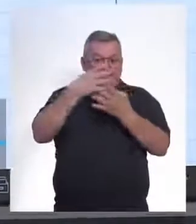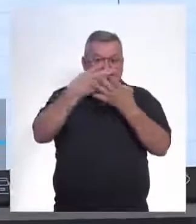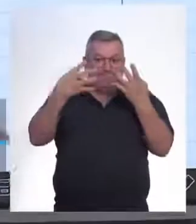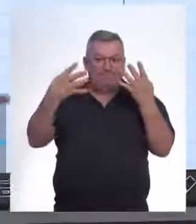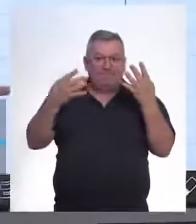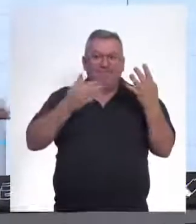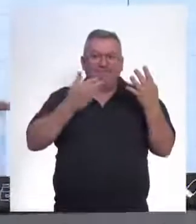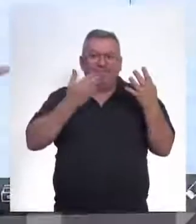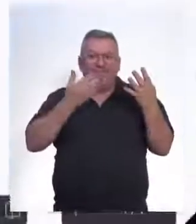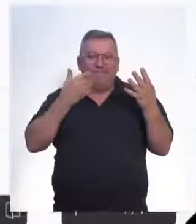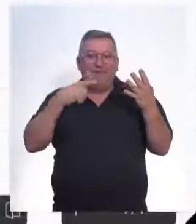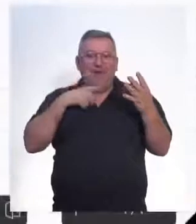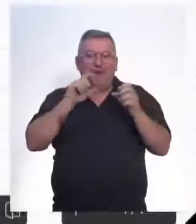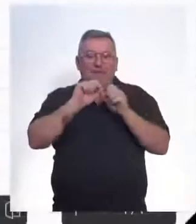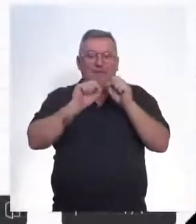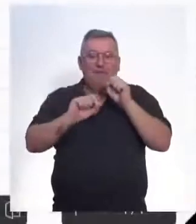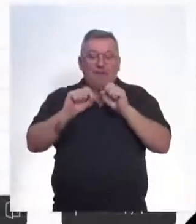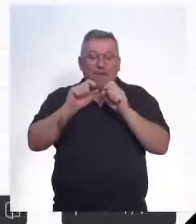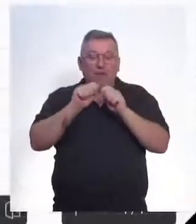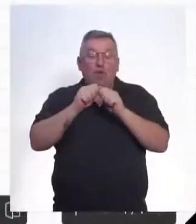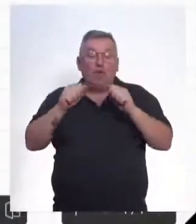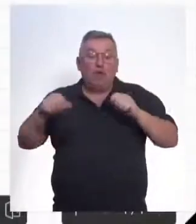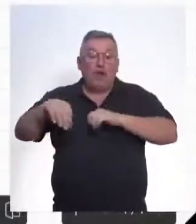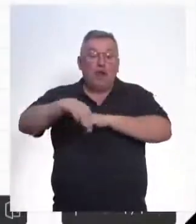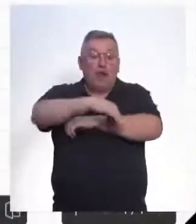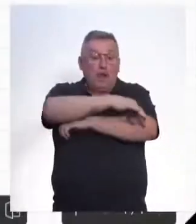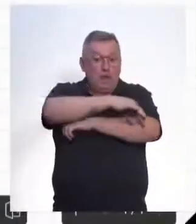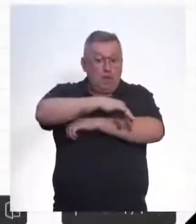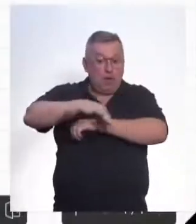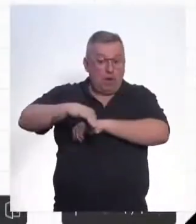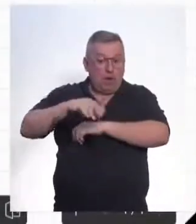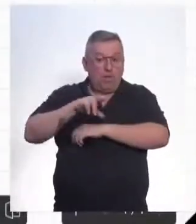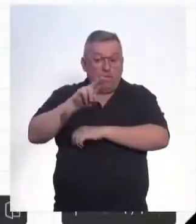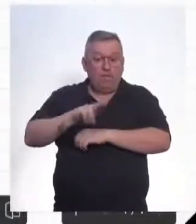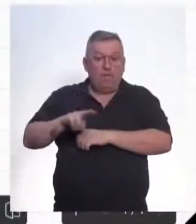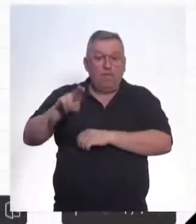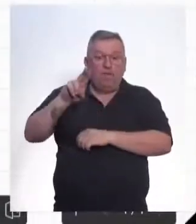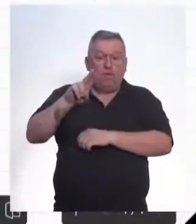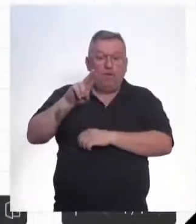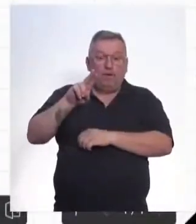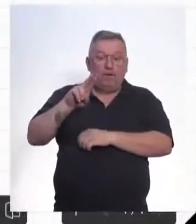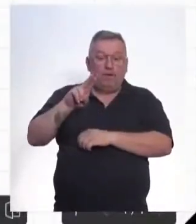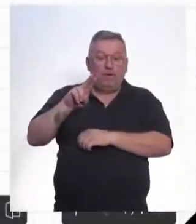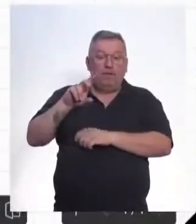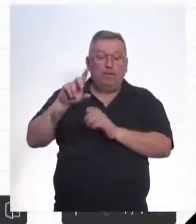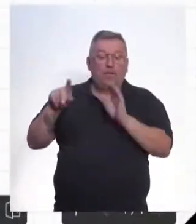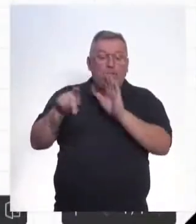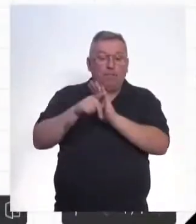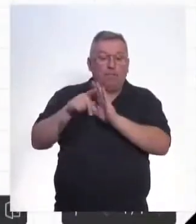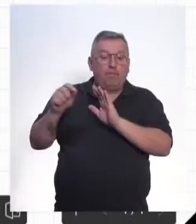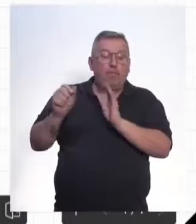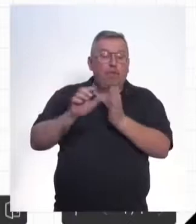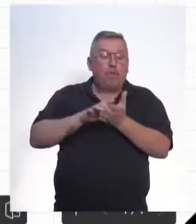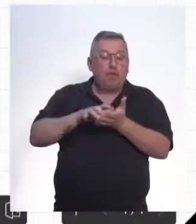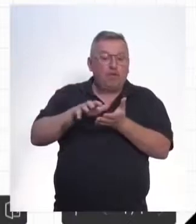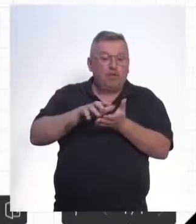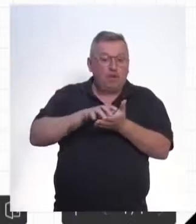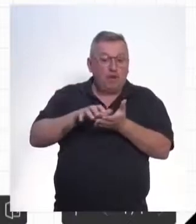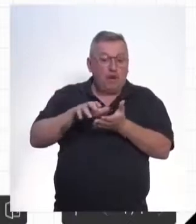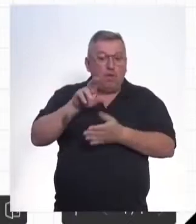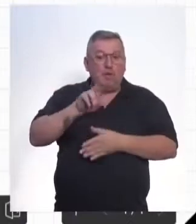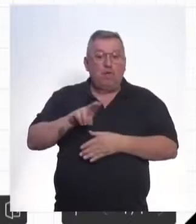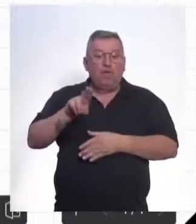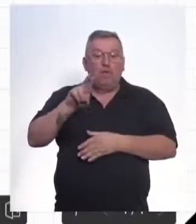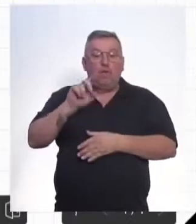quadriculada. Então, no meu caso, que estou sem régua, já que eu estou utilizando uma lousa digital, eu vou